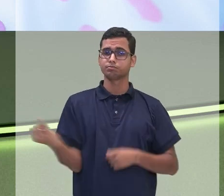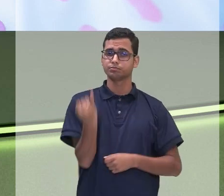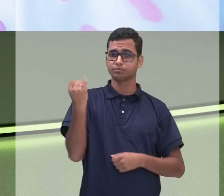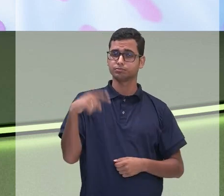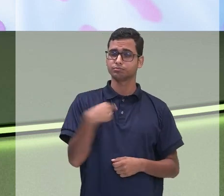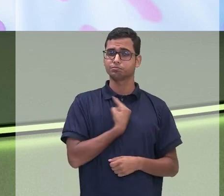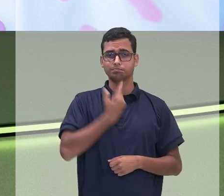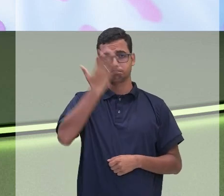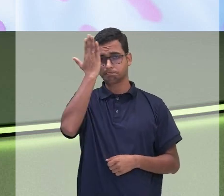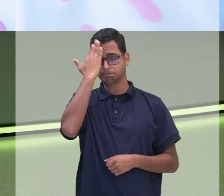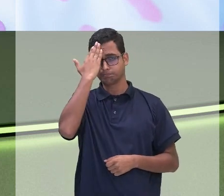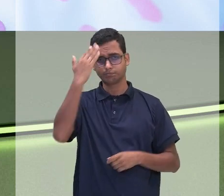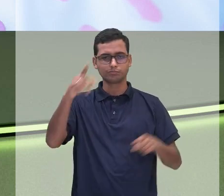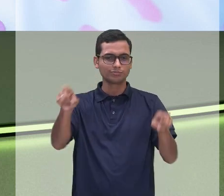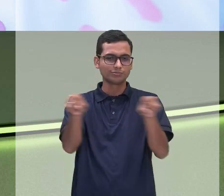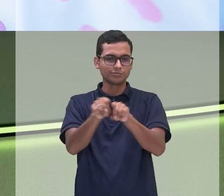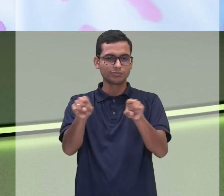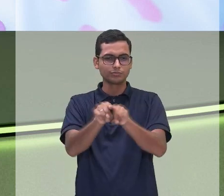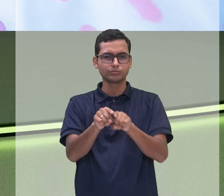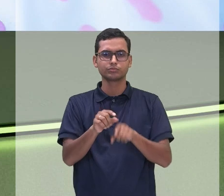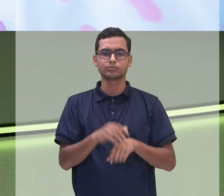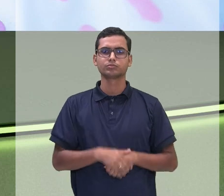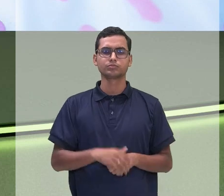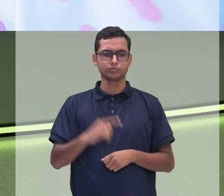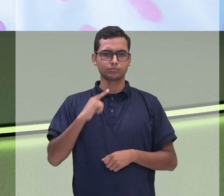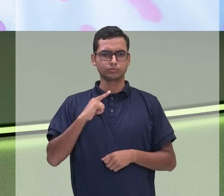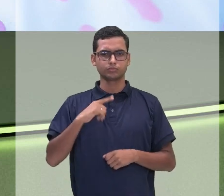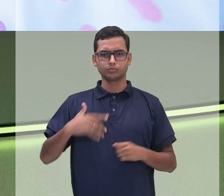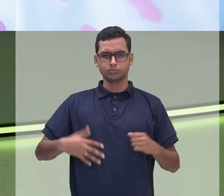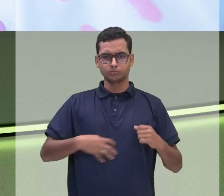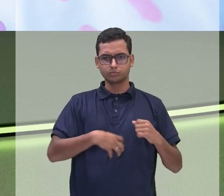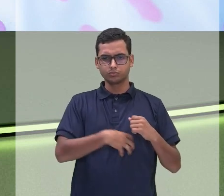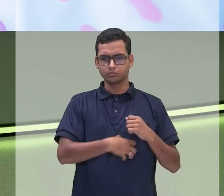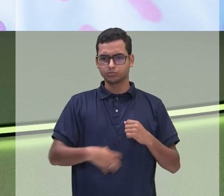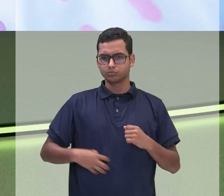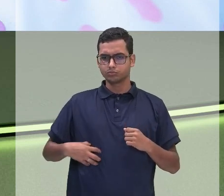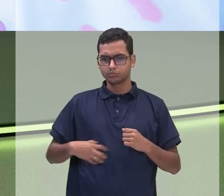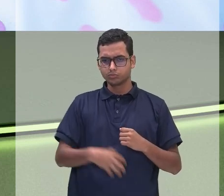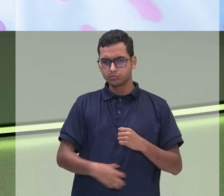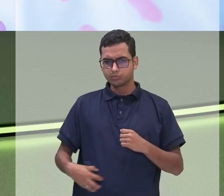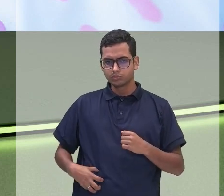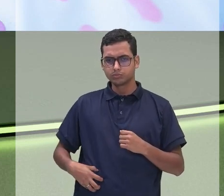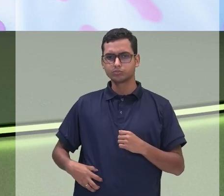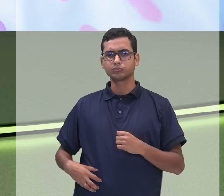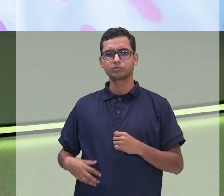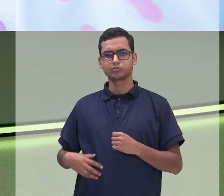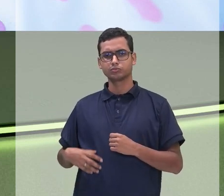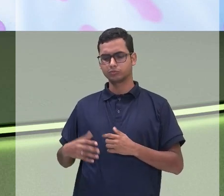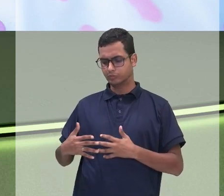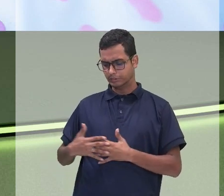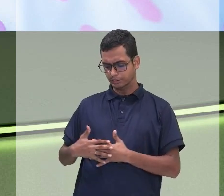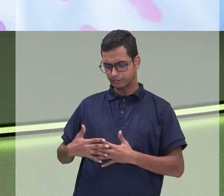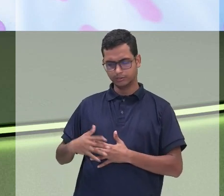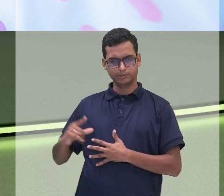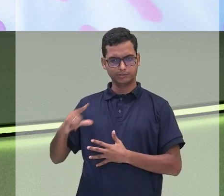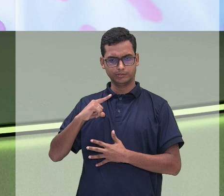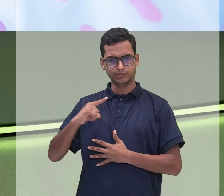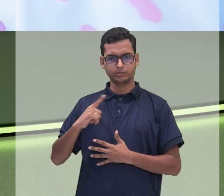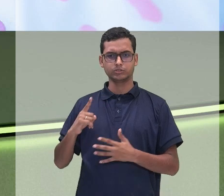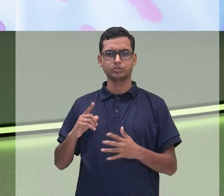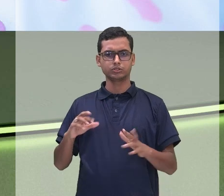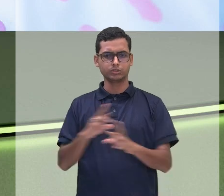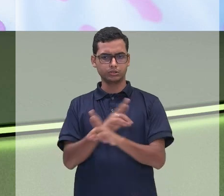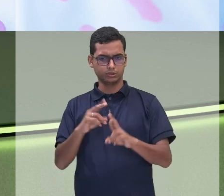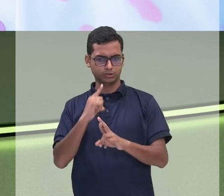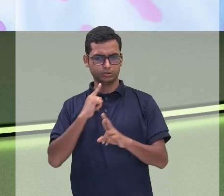conhecimento, do que é feito ali aquele órgão, com a importância dele, o tecido que o compõe, a relação entre os tecidos também que a